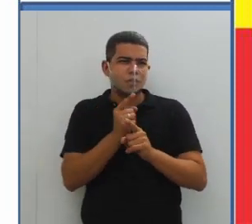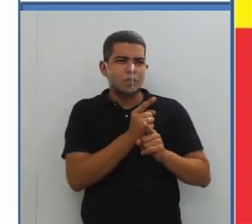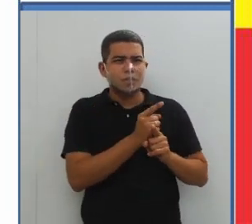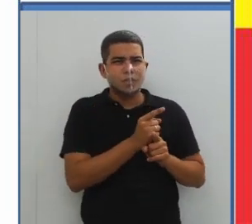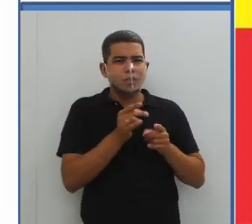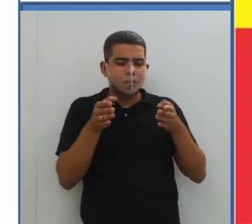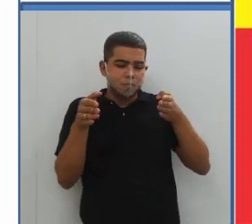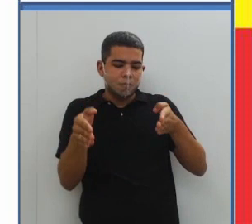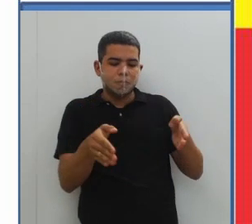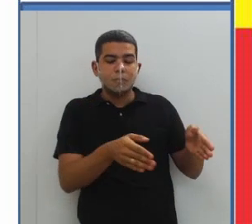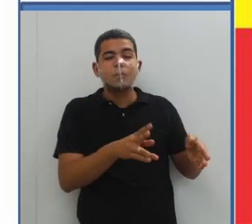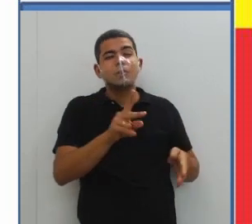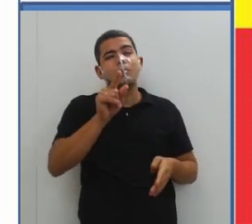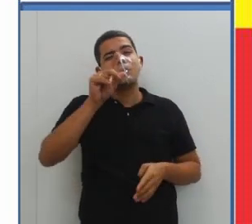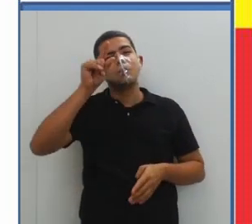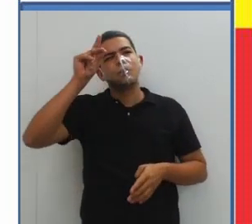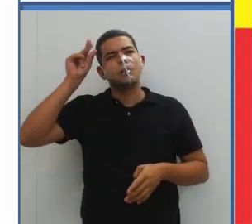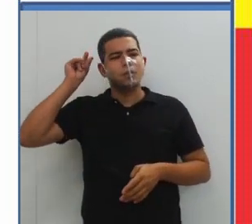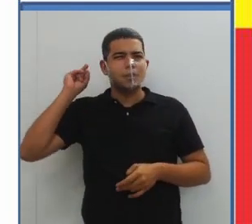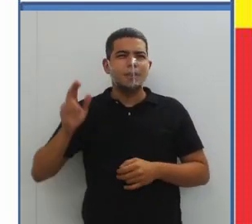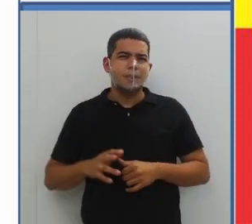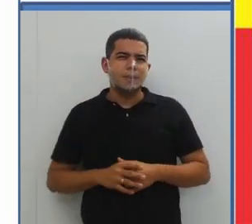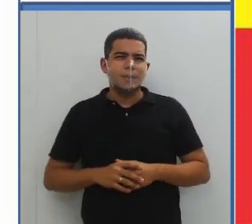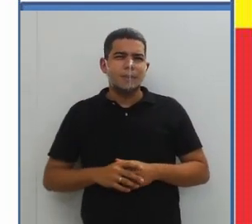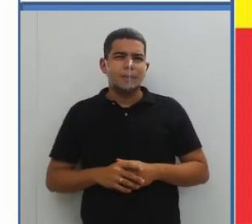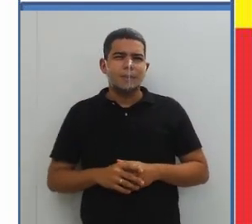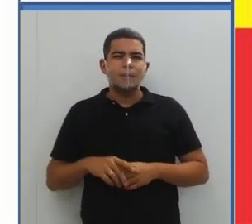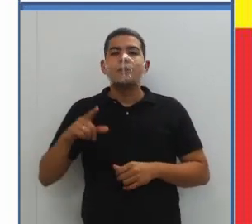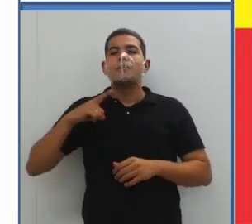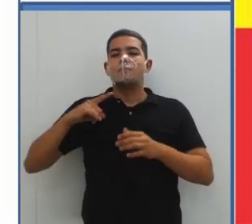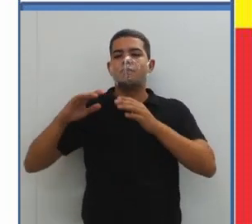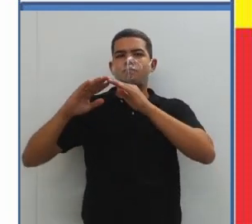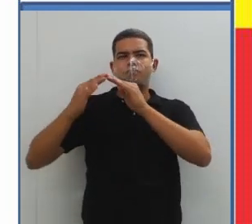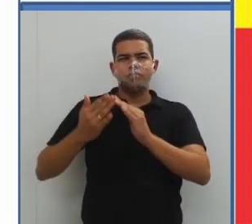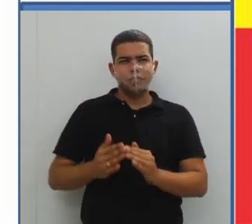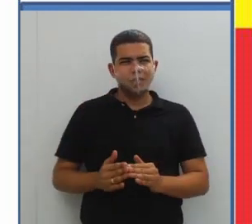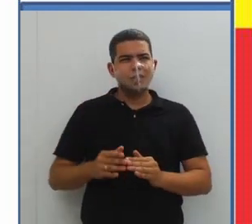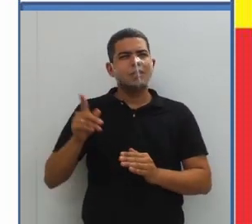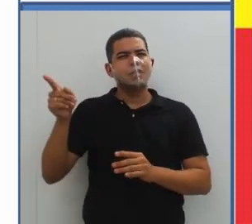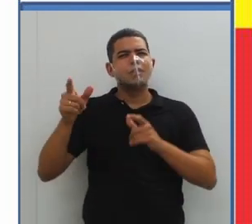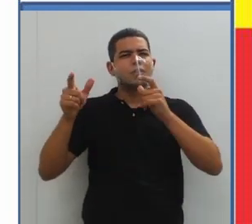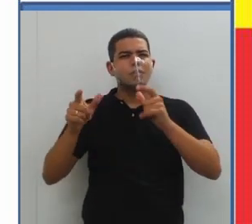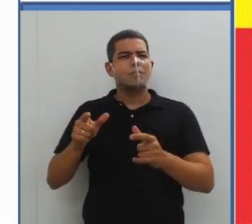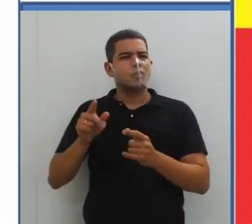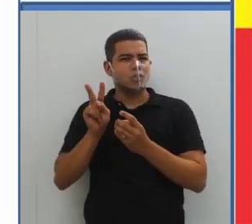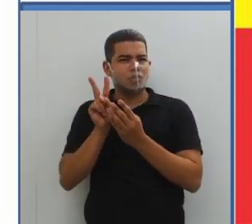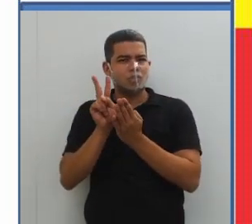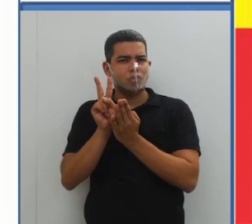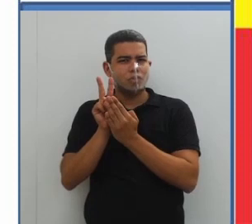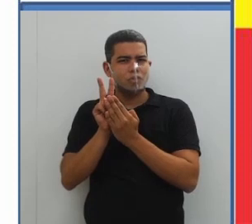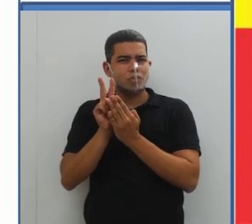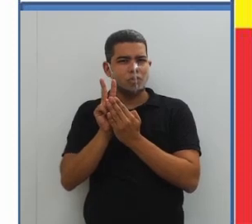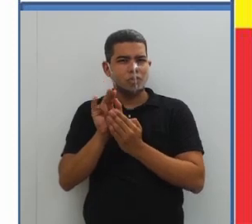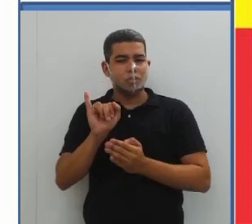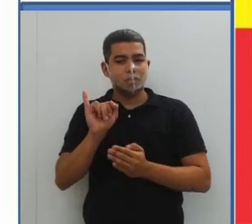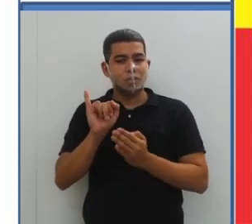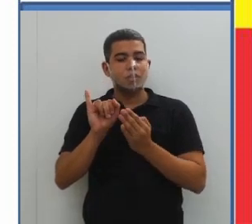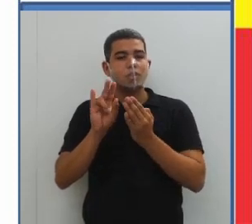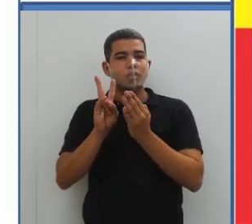acharam essas bonecas muito antigas, tá? Nas ruínas incas do Peru, também os